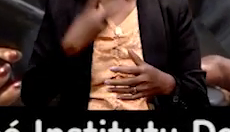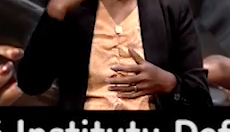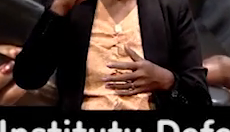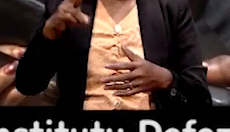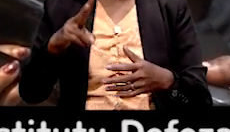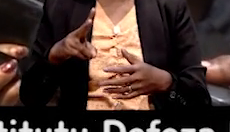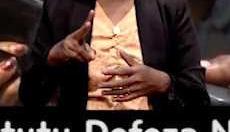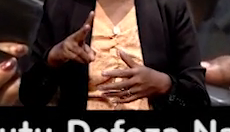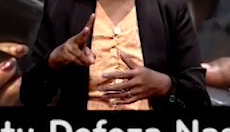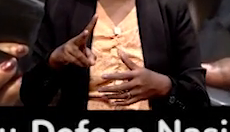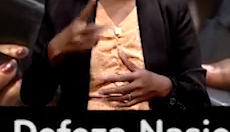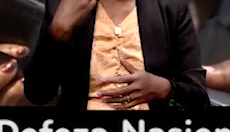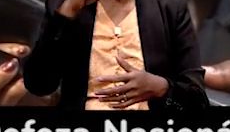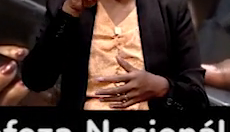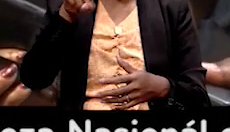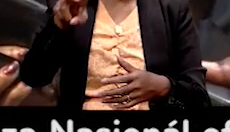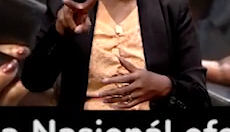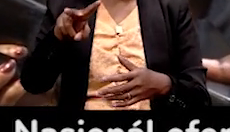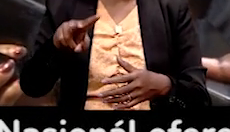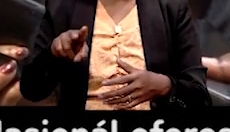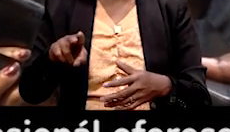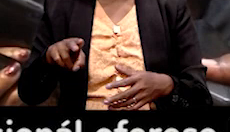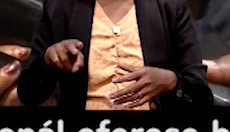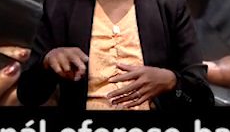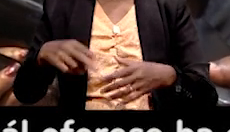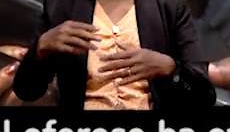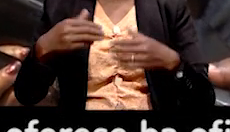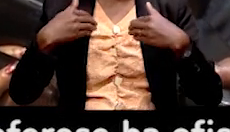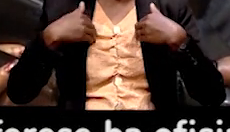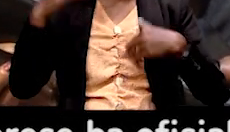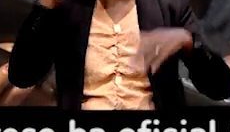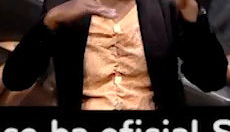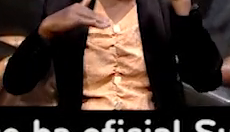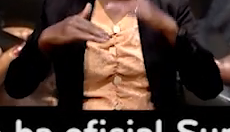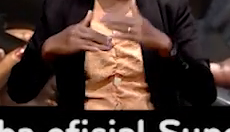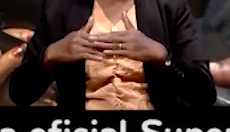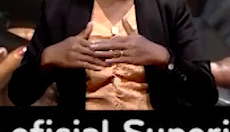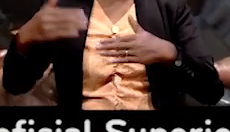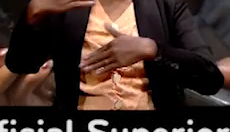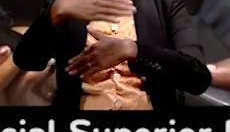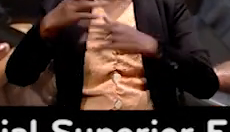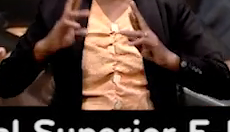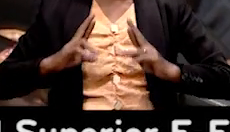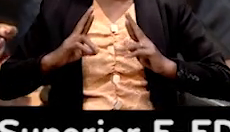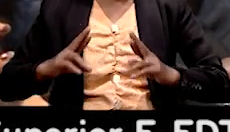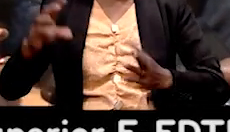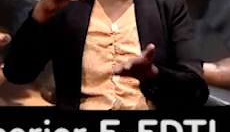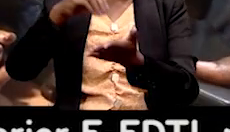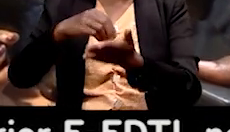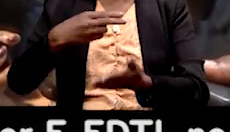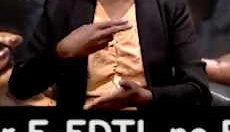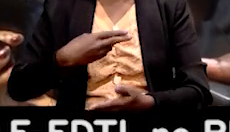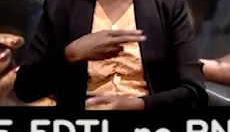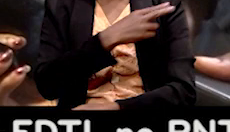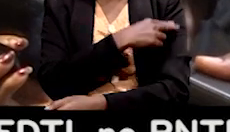hana ih momento iran ba ih adone problema ruma ho Chileira era mesmo até o Hospital Nacional Guido Valadares, mas